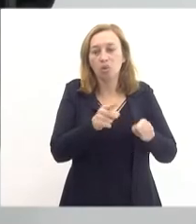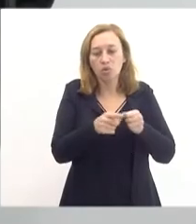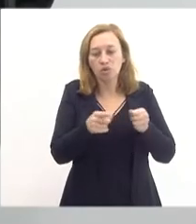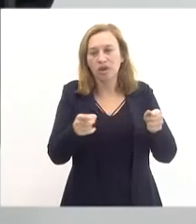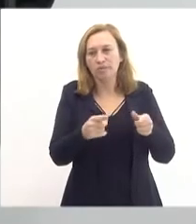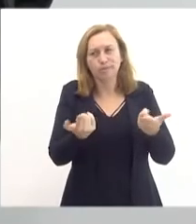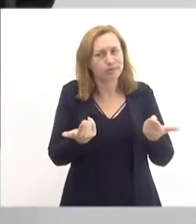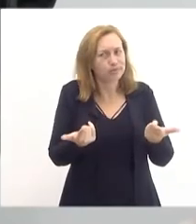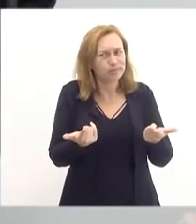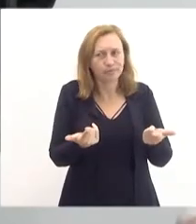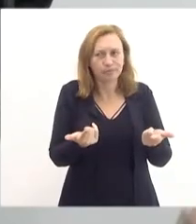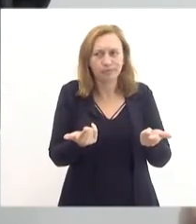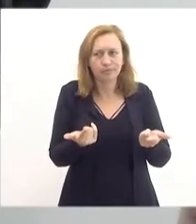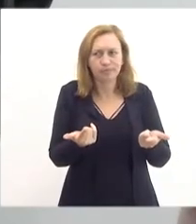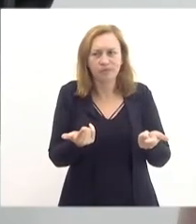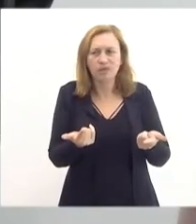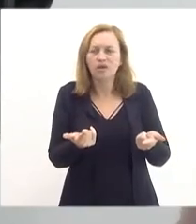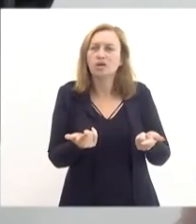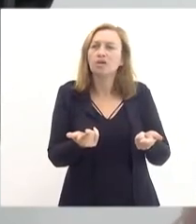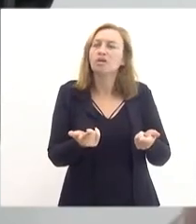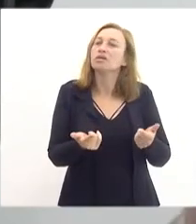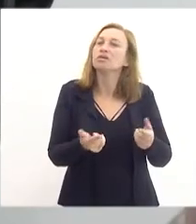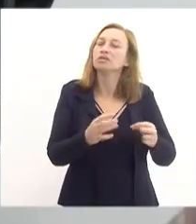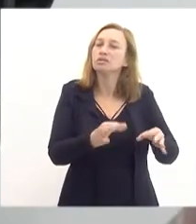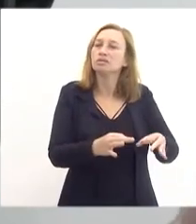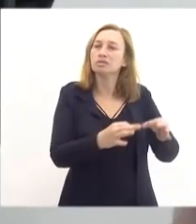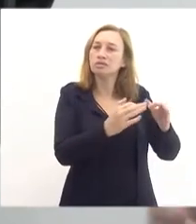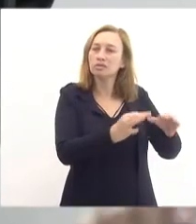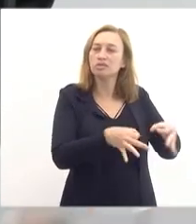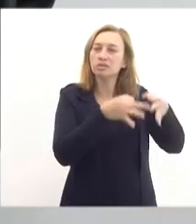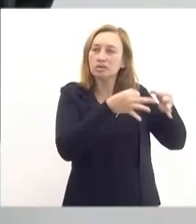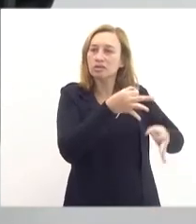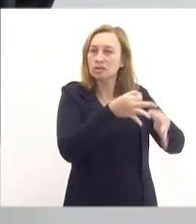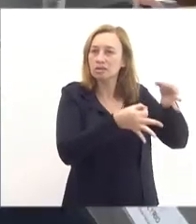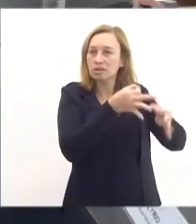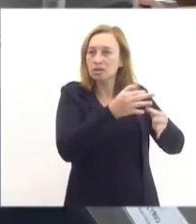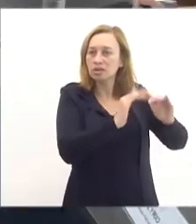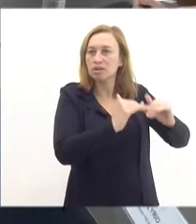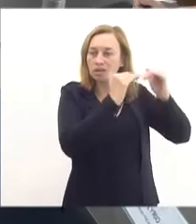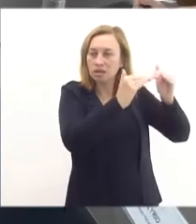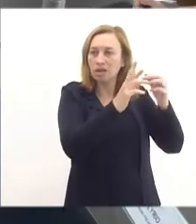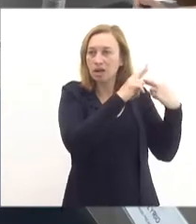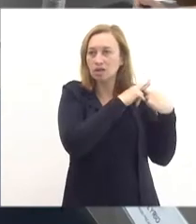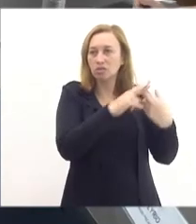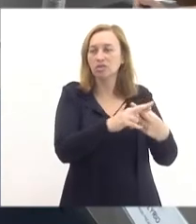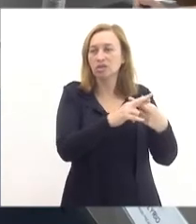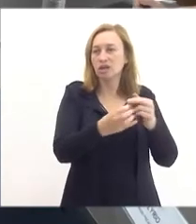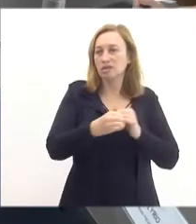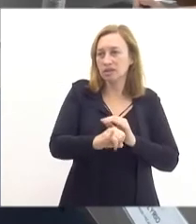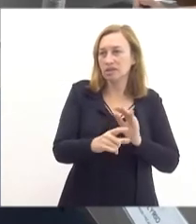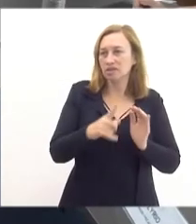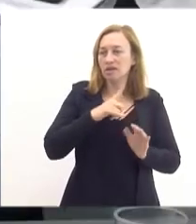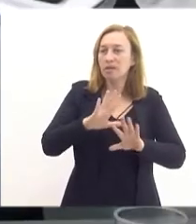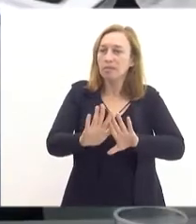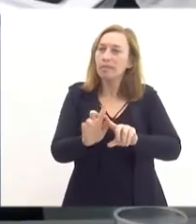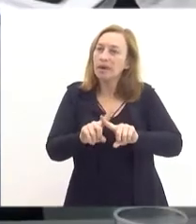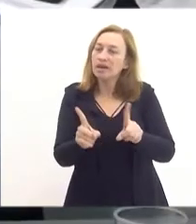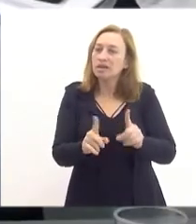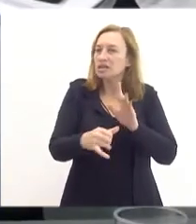assunto, o tribunal era corresponsável, avalizou. Porque no caso dos editais, ele pode